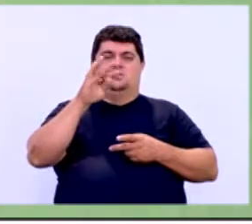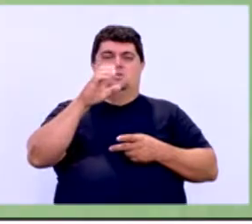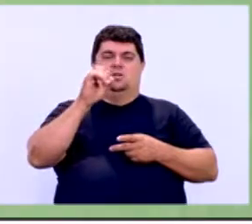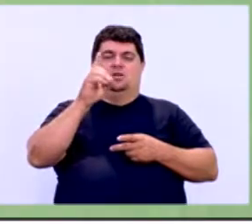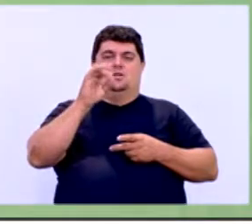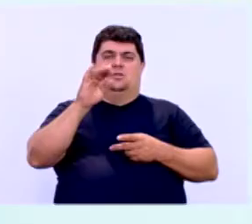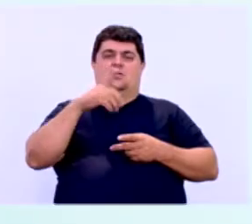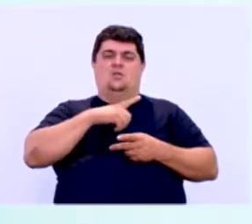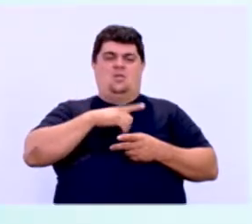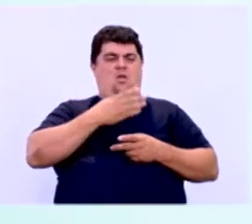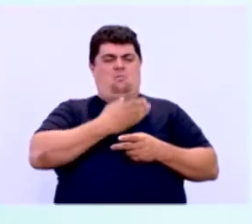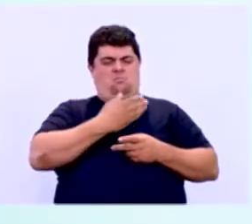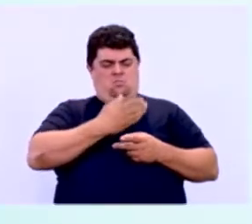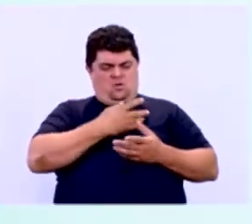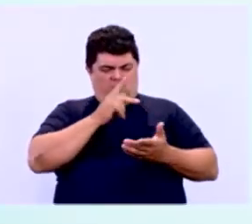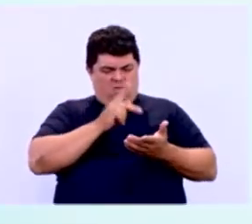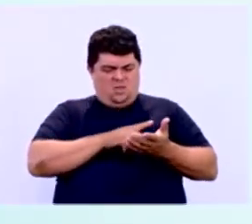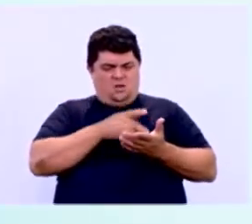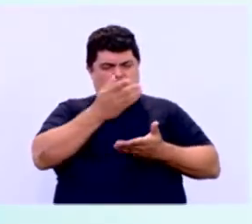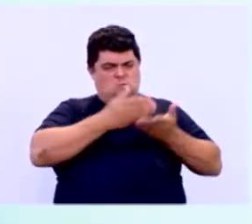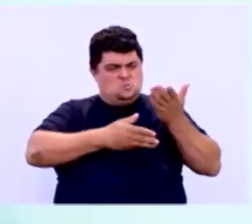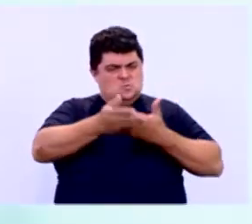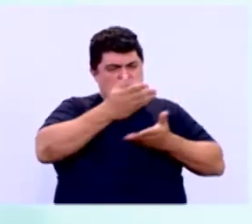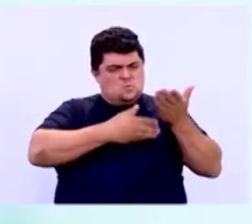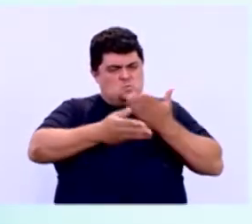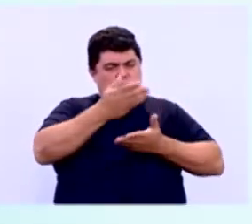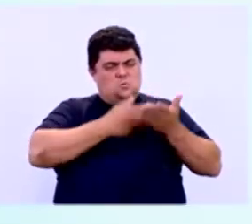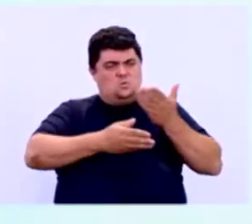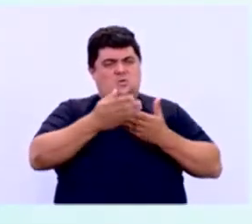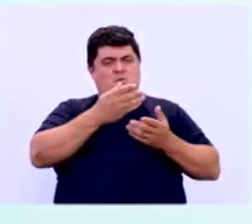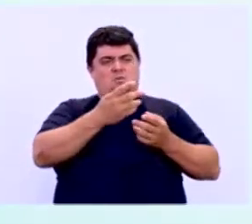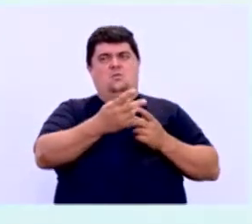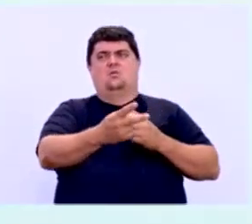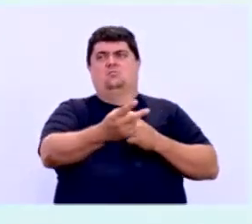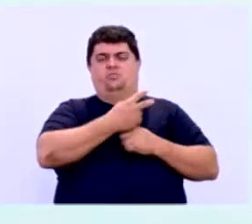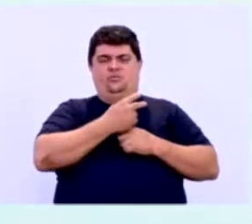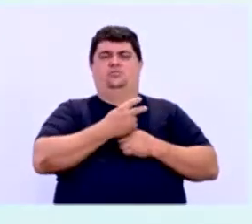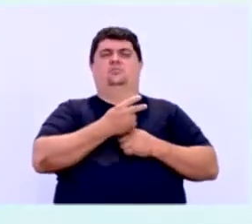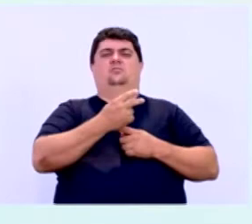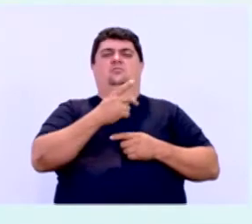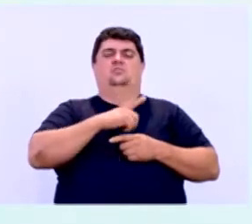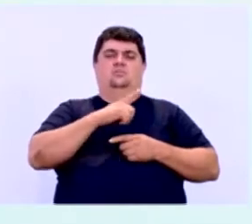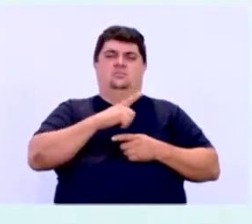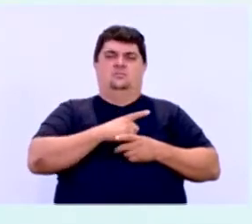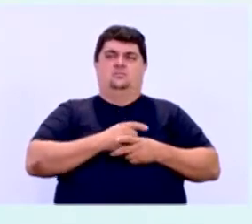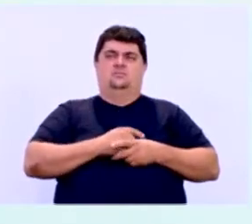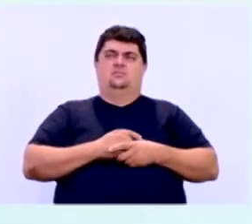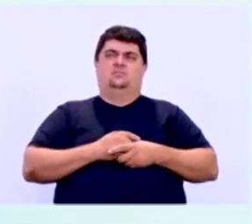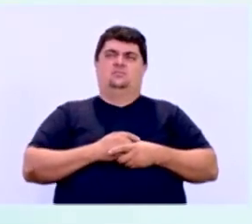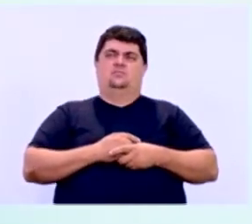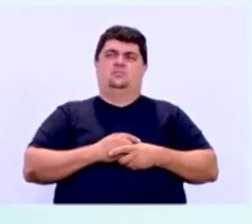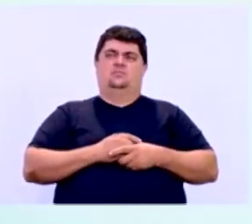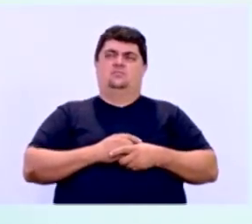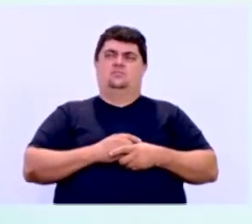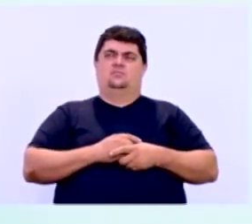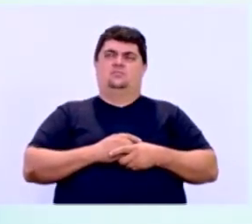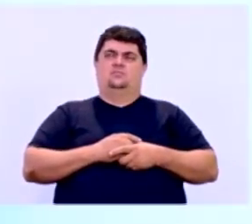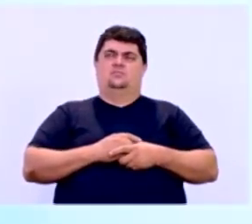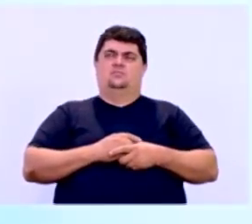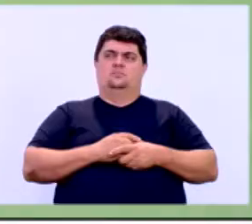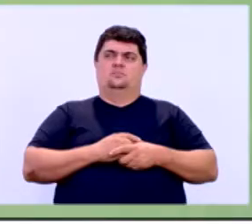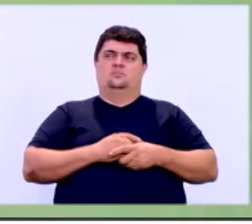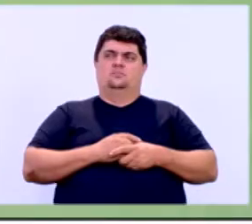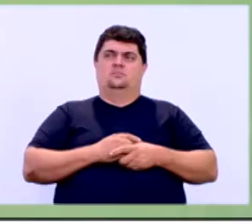tão amistosa do fornecedor com a empresa que o próprio fornecedor injeta dinheiro na tua empresa, tá? Então vamos lá.